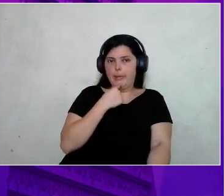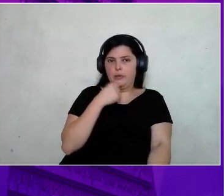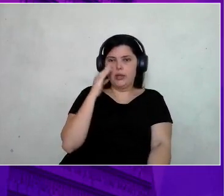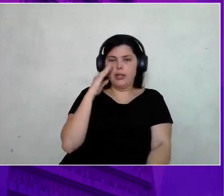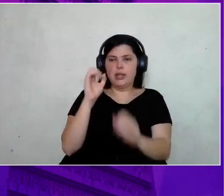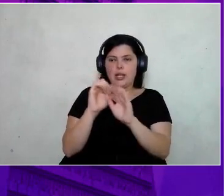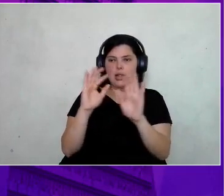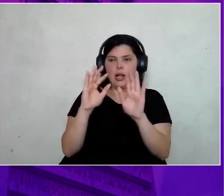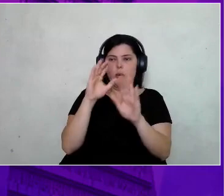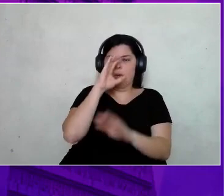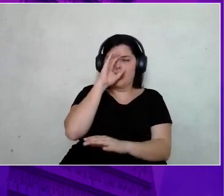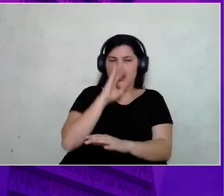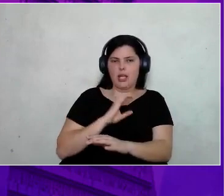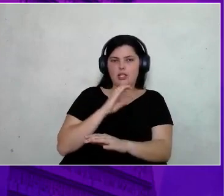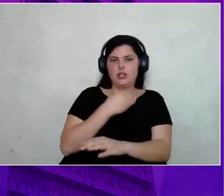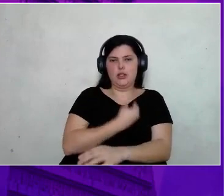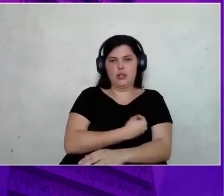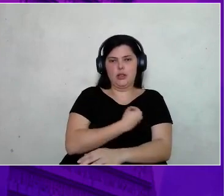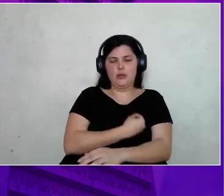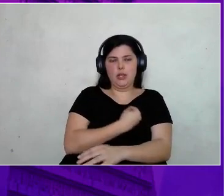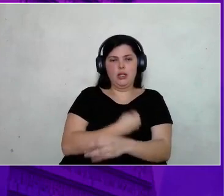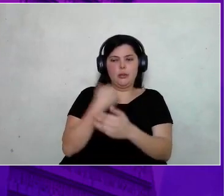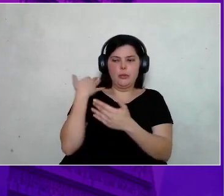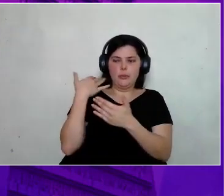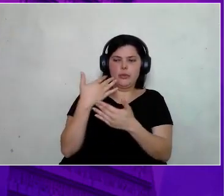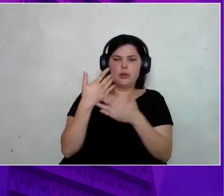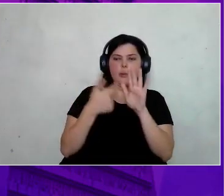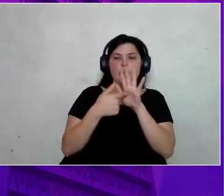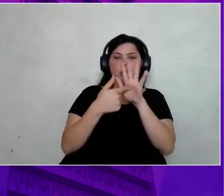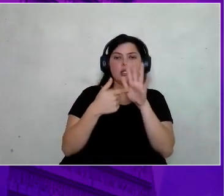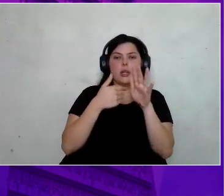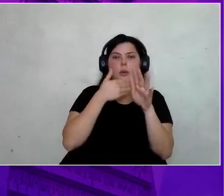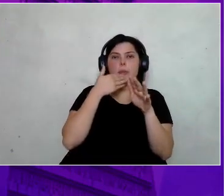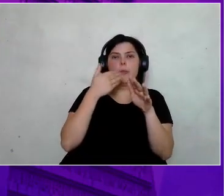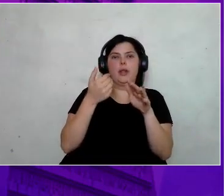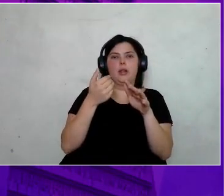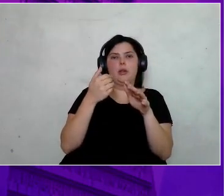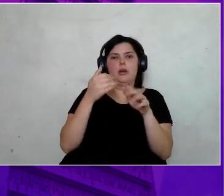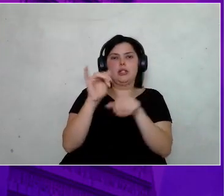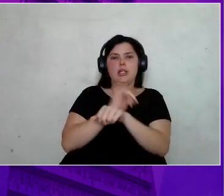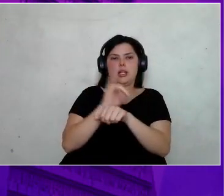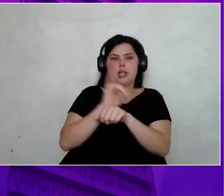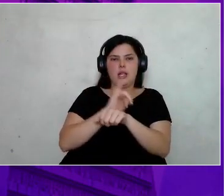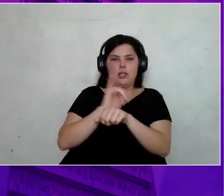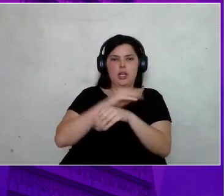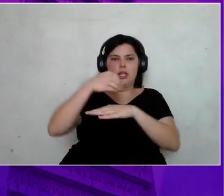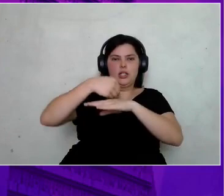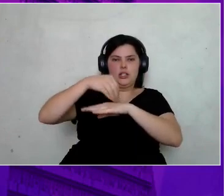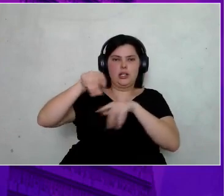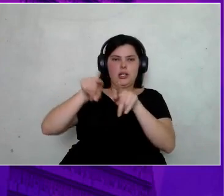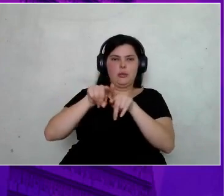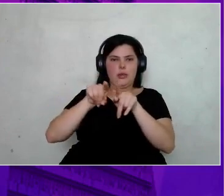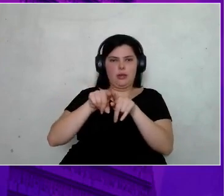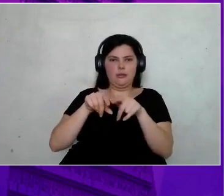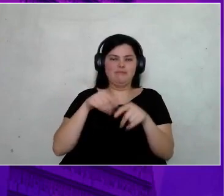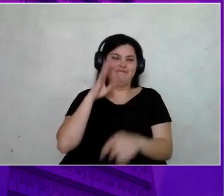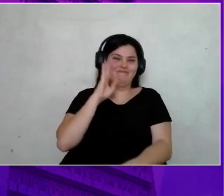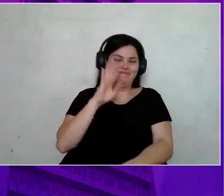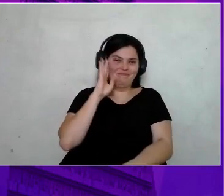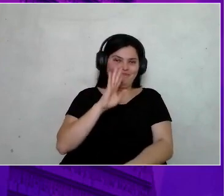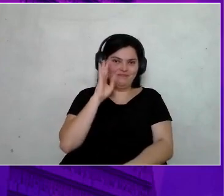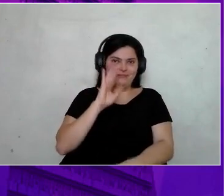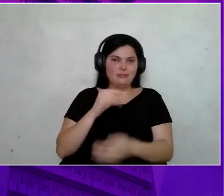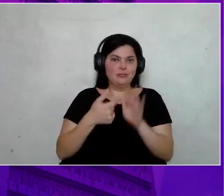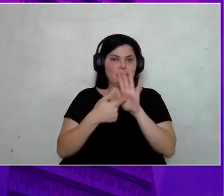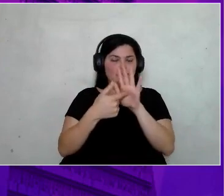para conseguir ali ofertar o melhor bichinho e tem recomendações. Legal? Então, aqui é